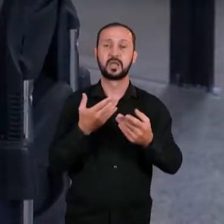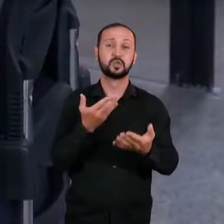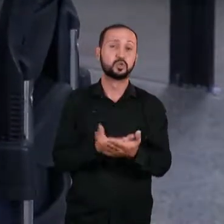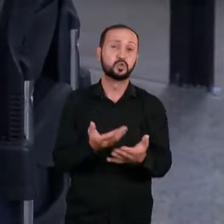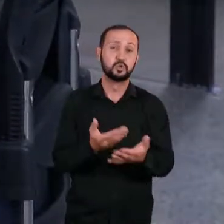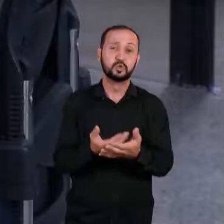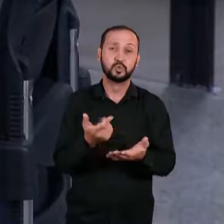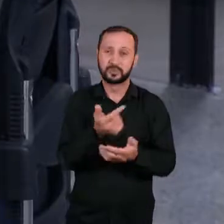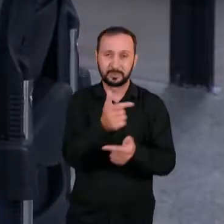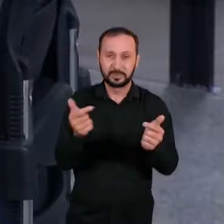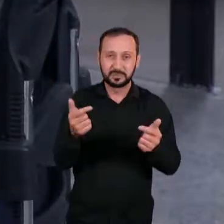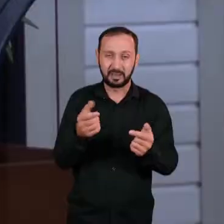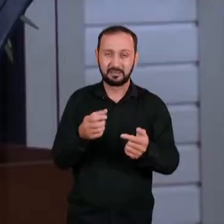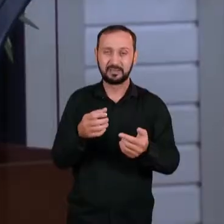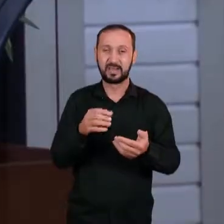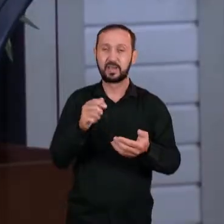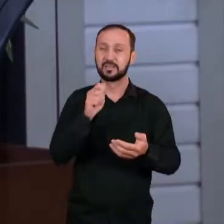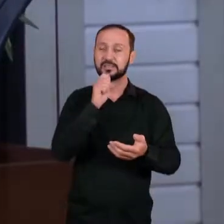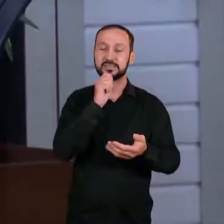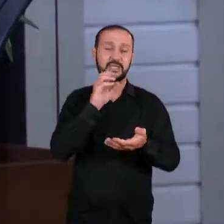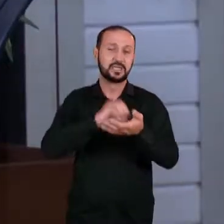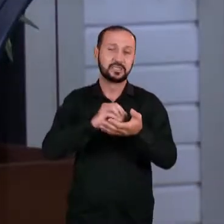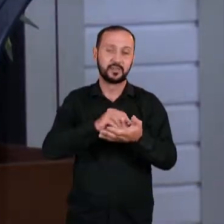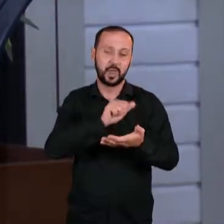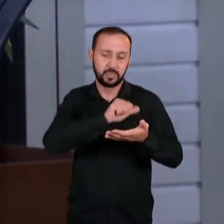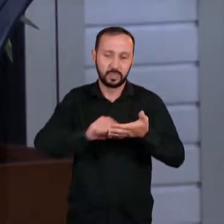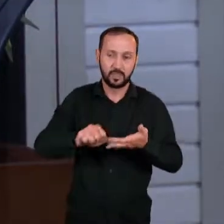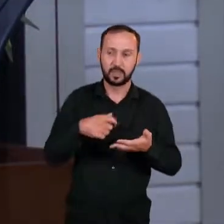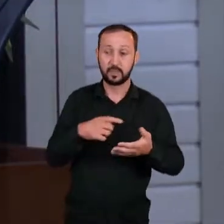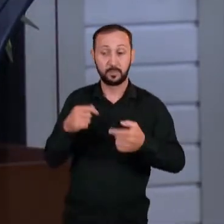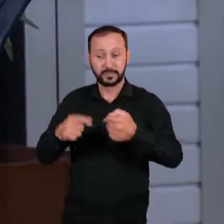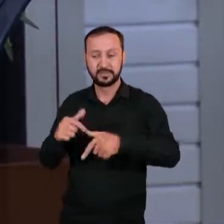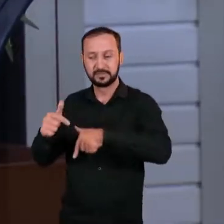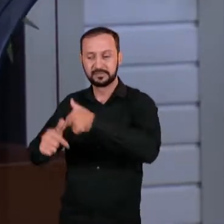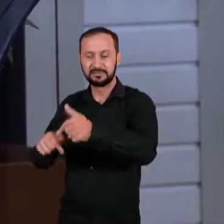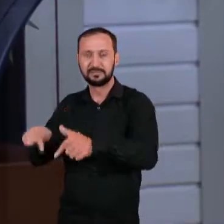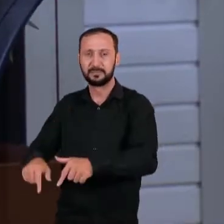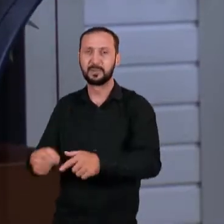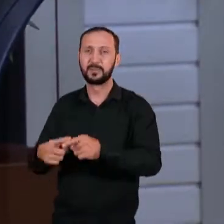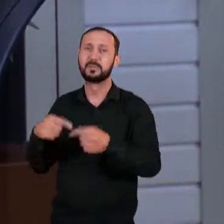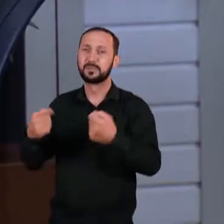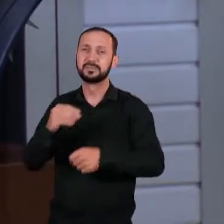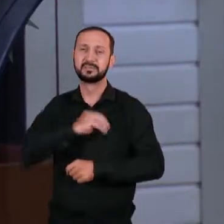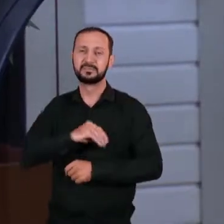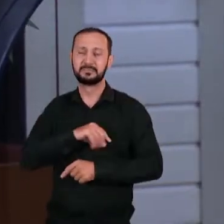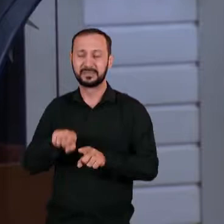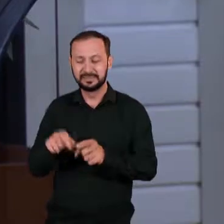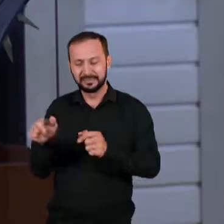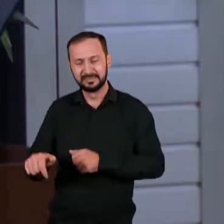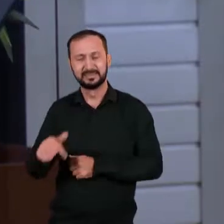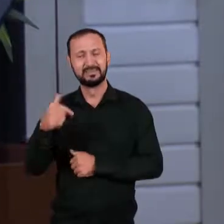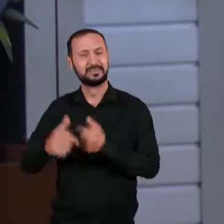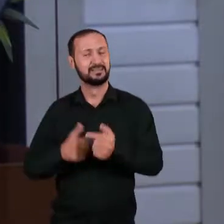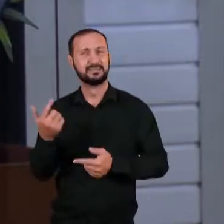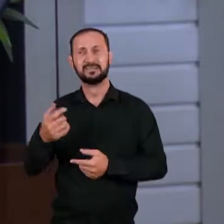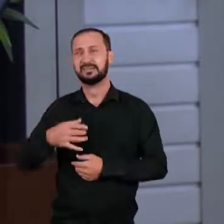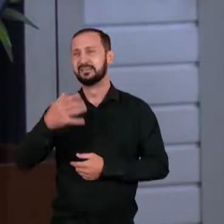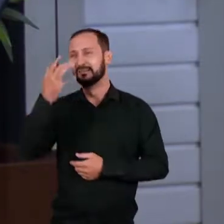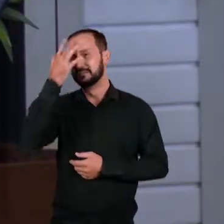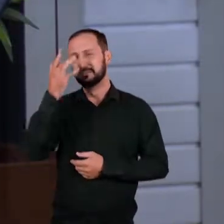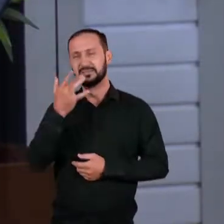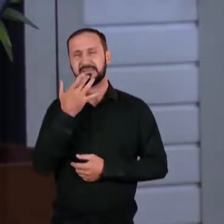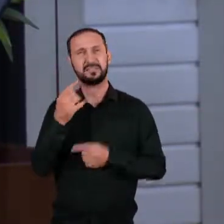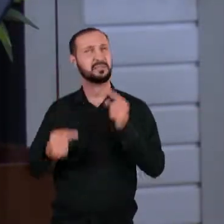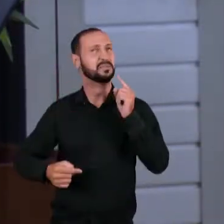vezes faz a pessoa estar no emprego porque ela precisa do dinheiro e não ter muito a ver com o perfil de personalidade, com o perfil de trabalho que ela gosta